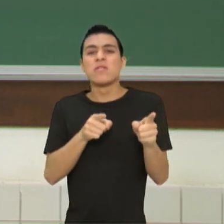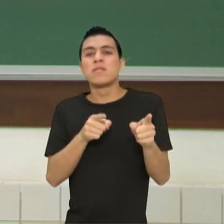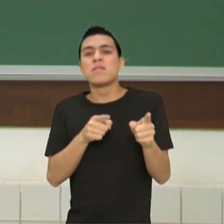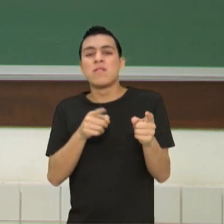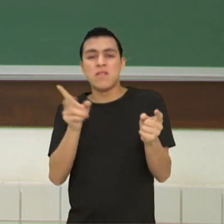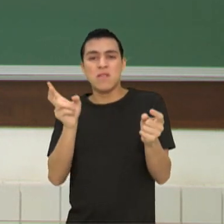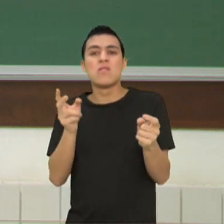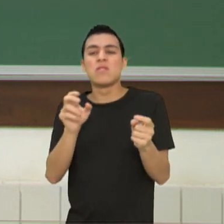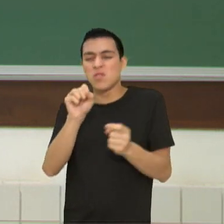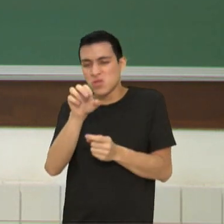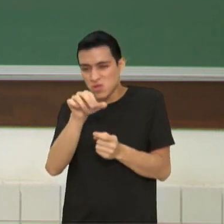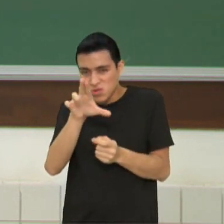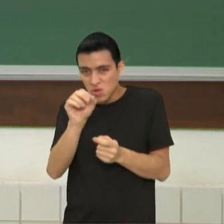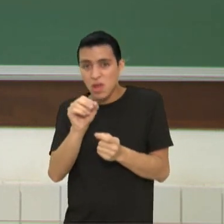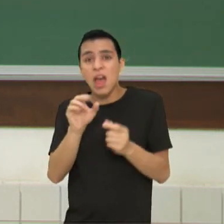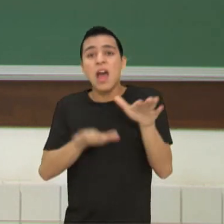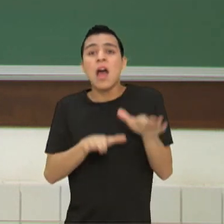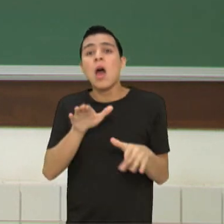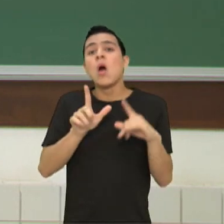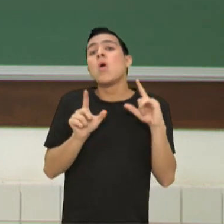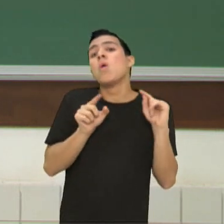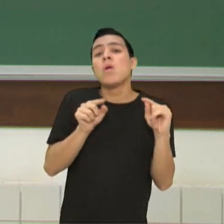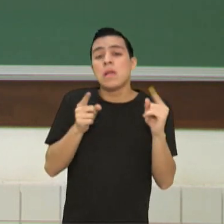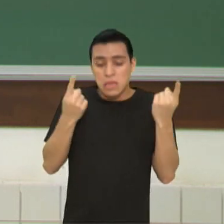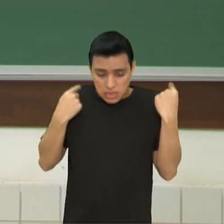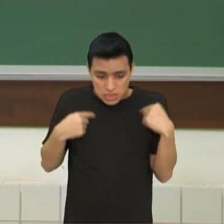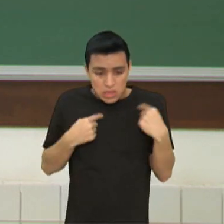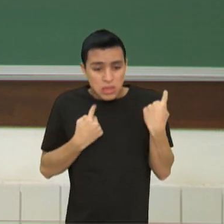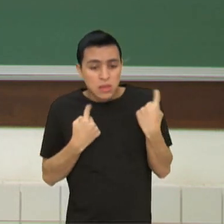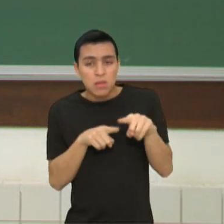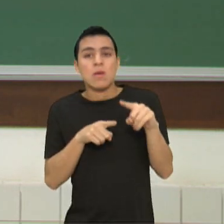antídoto, o soro, algumas vezes desenvolvem